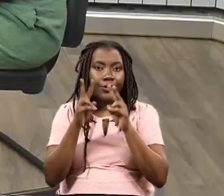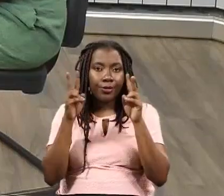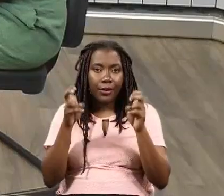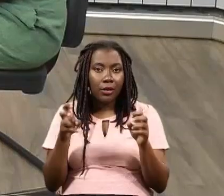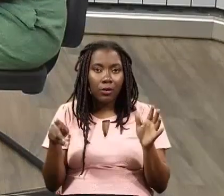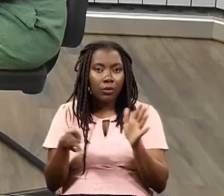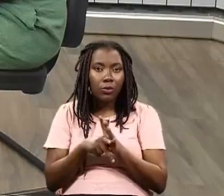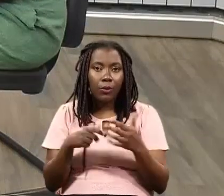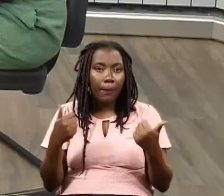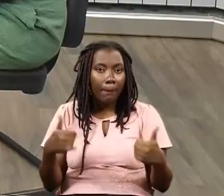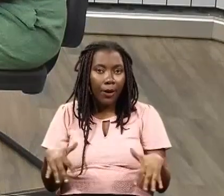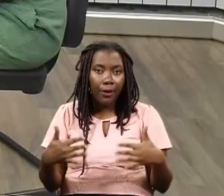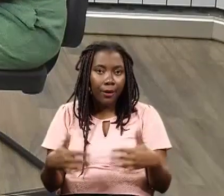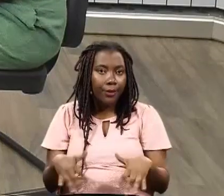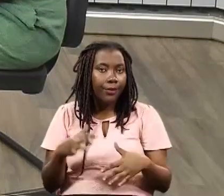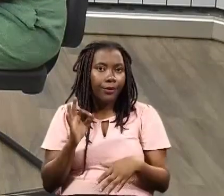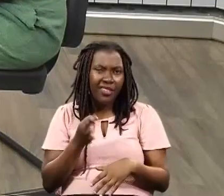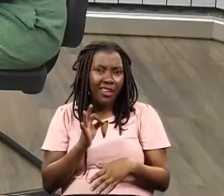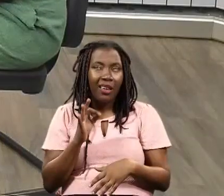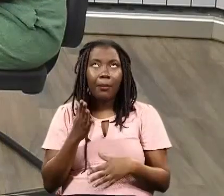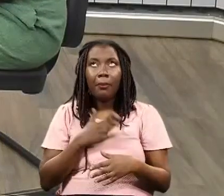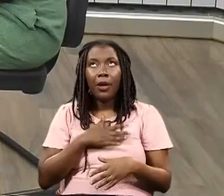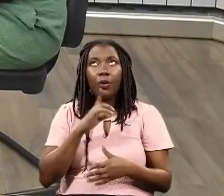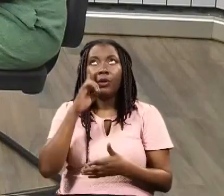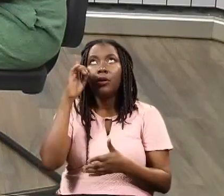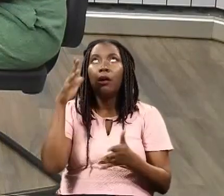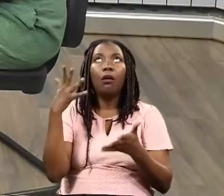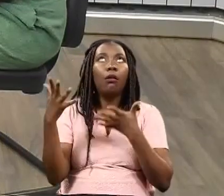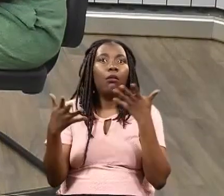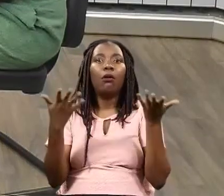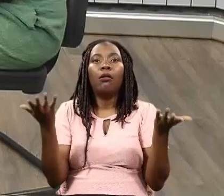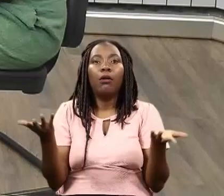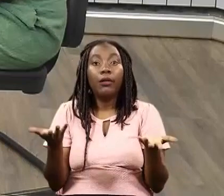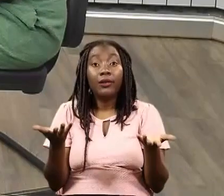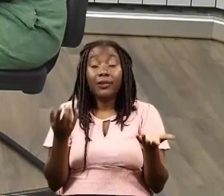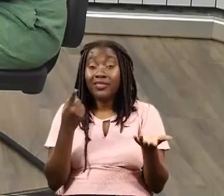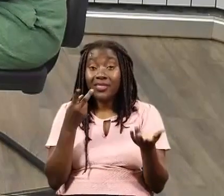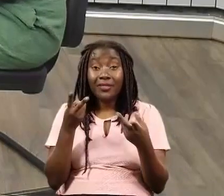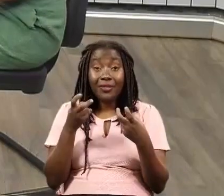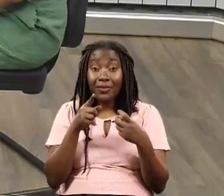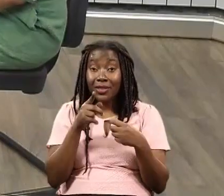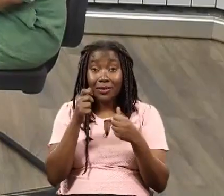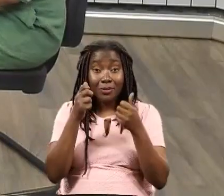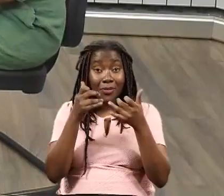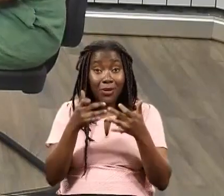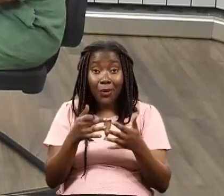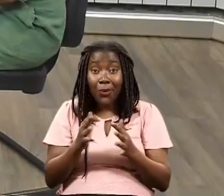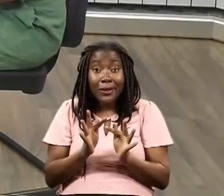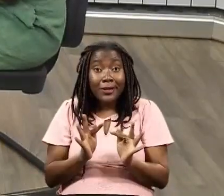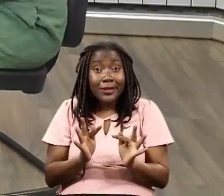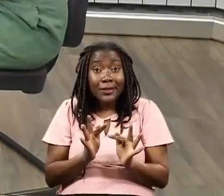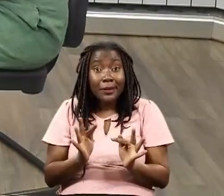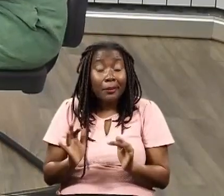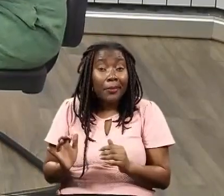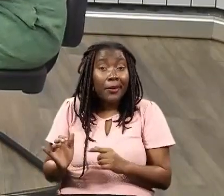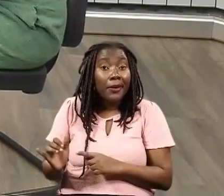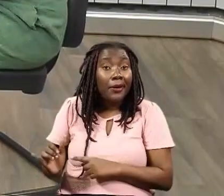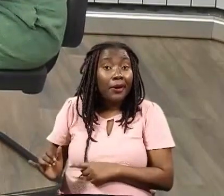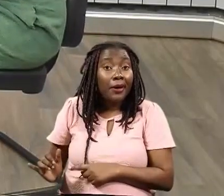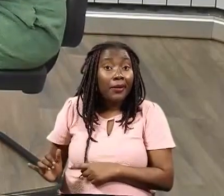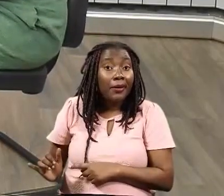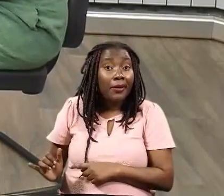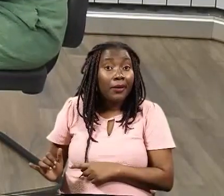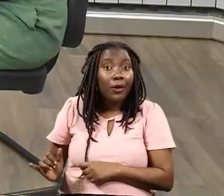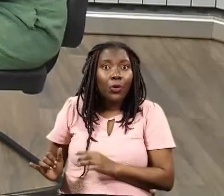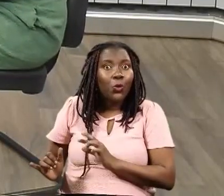do pânico, né? Do que, meu Deus, e agora? E você vê, você citou aí o simples fato